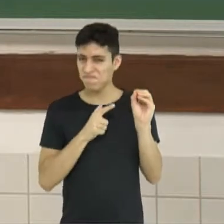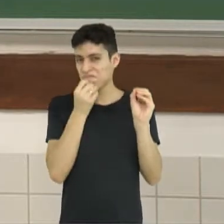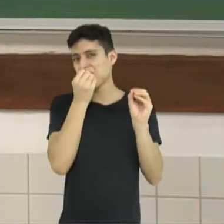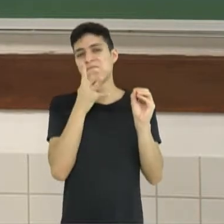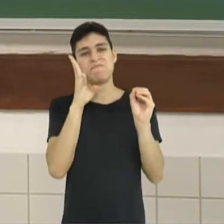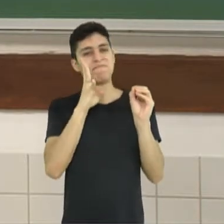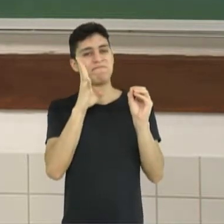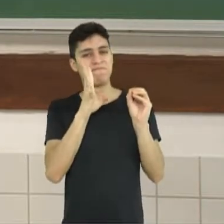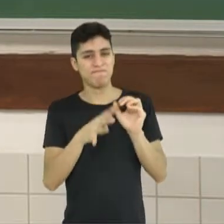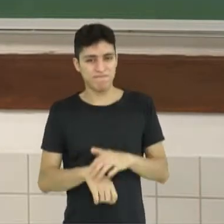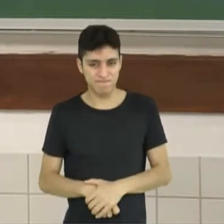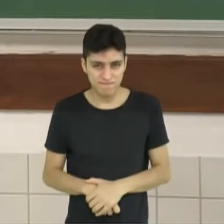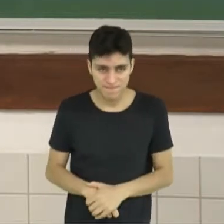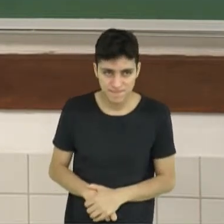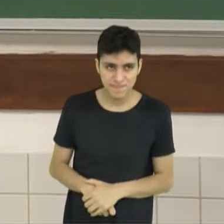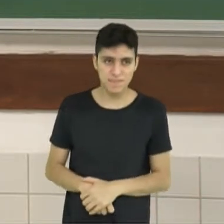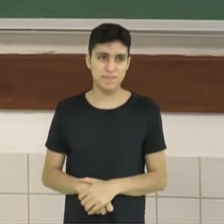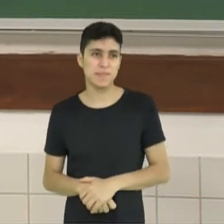pena.